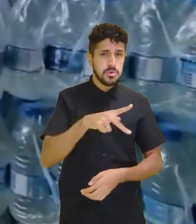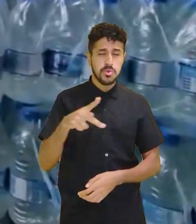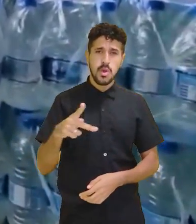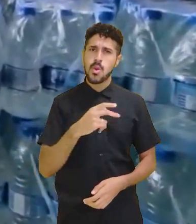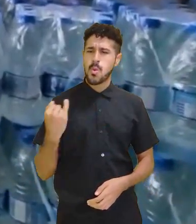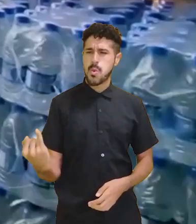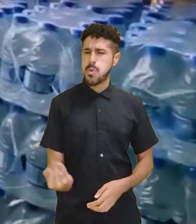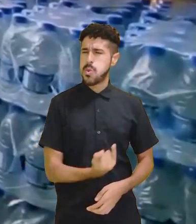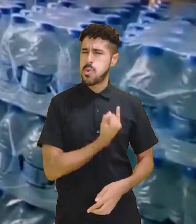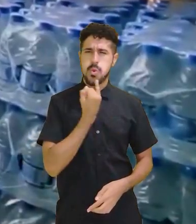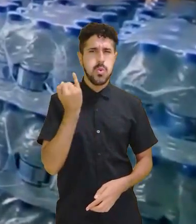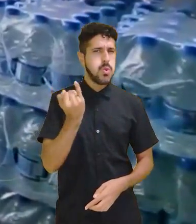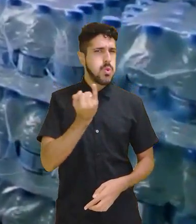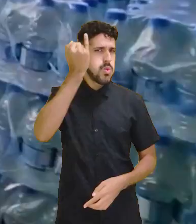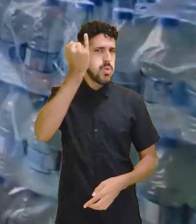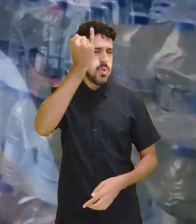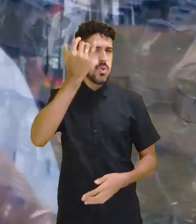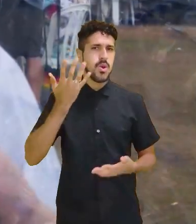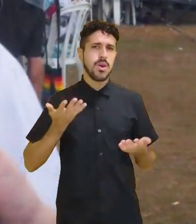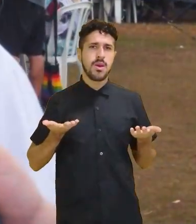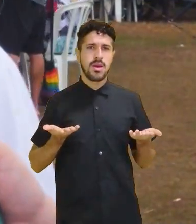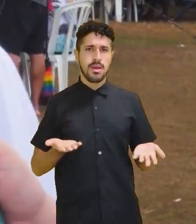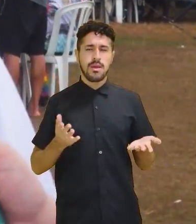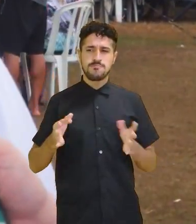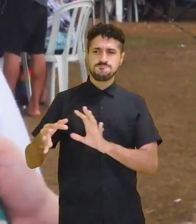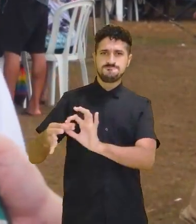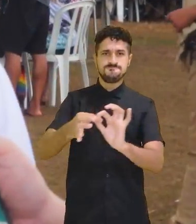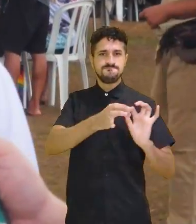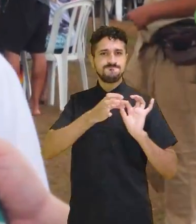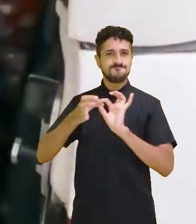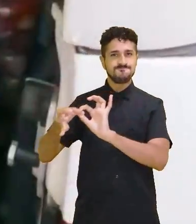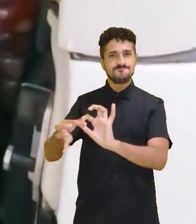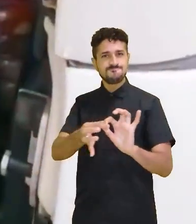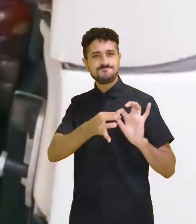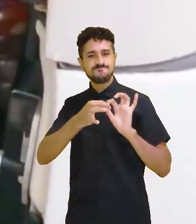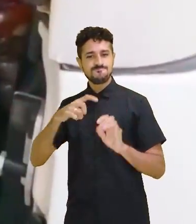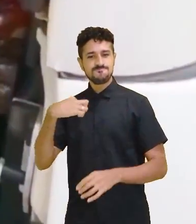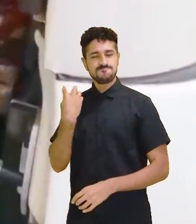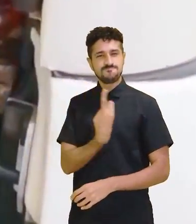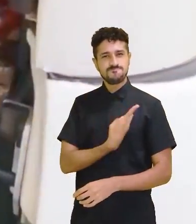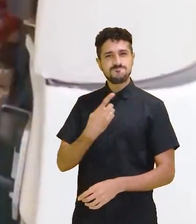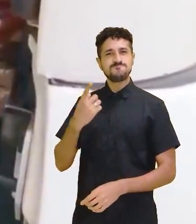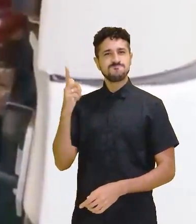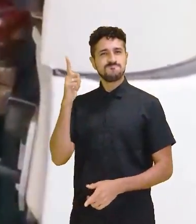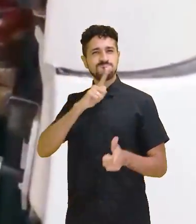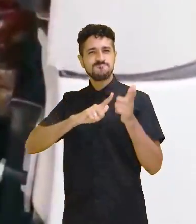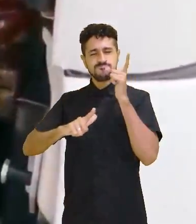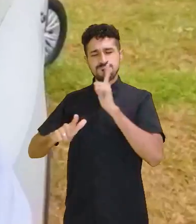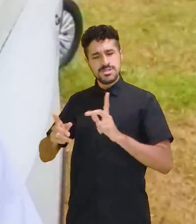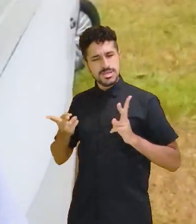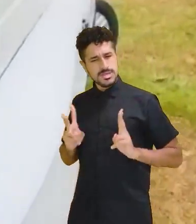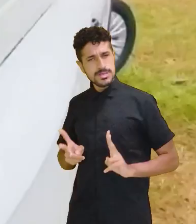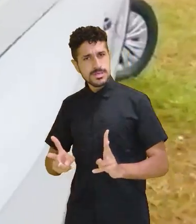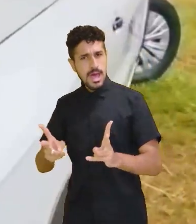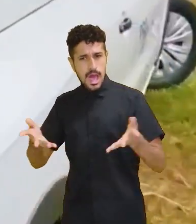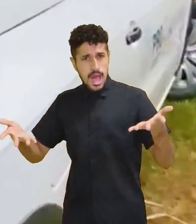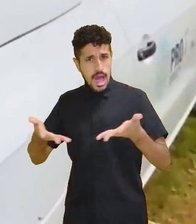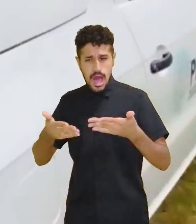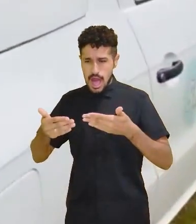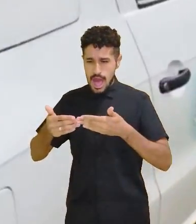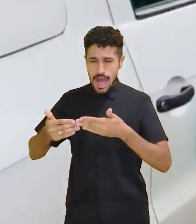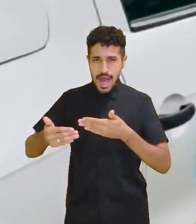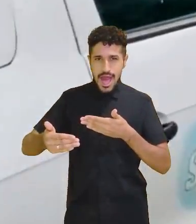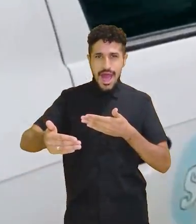Simpro é muito importante. E essa aliança que nós criamos, e